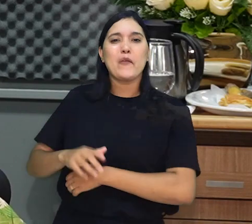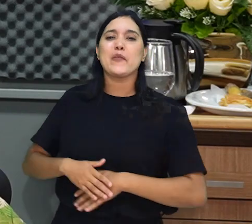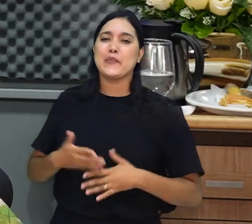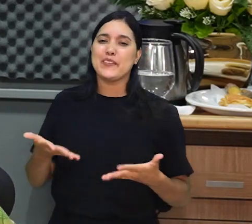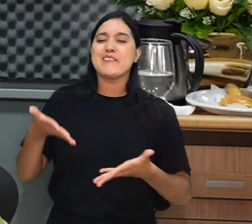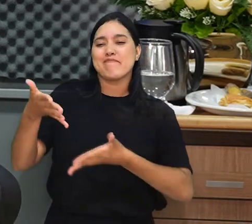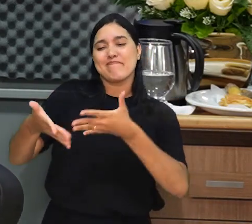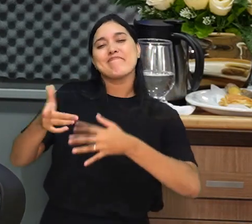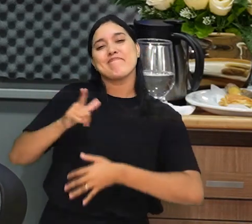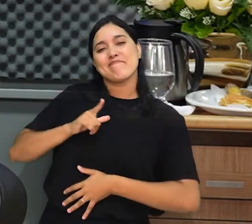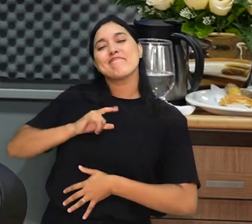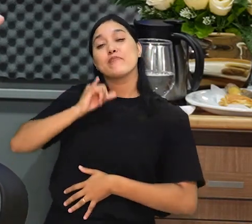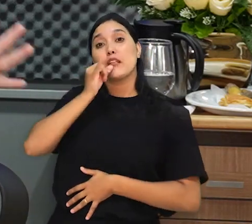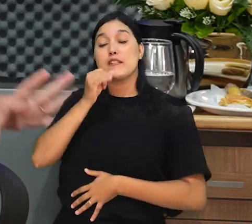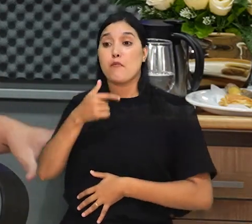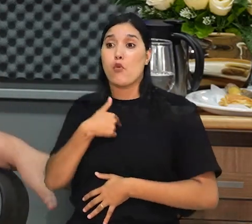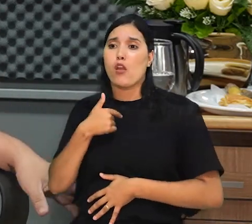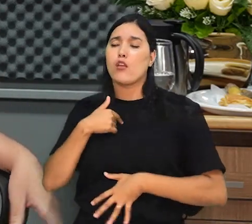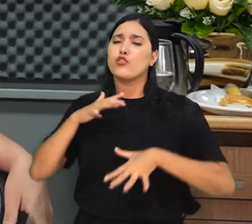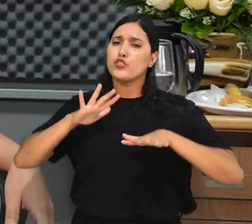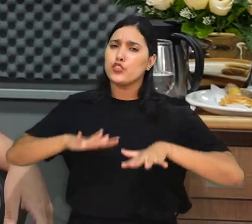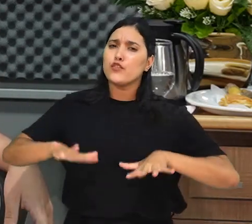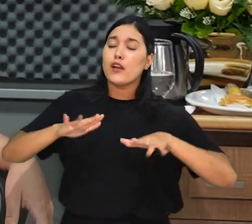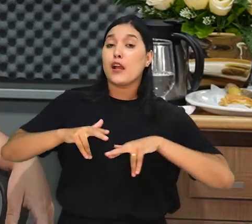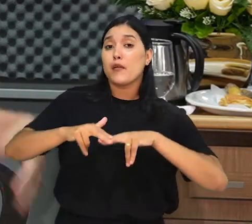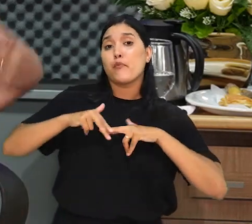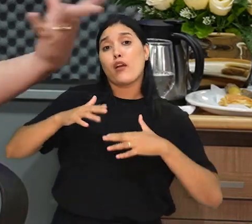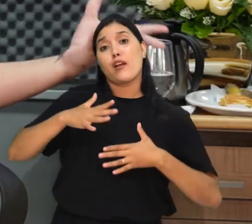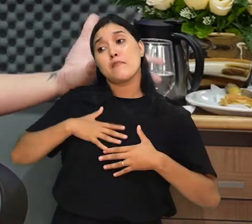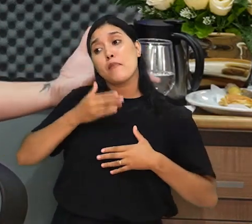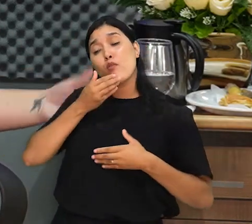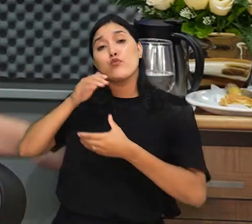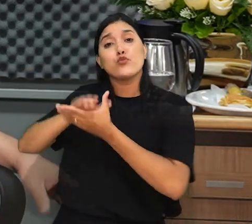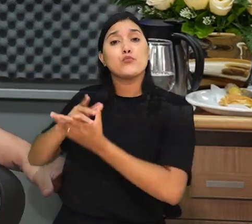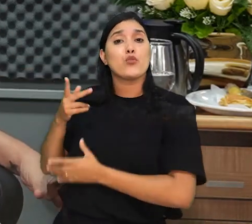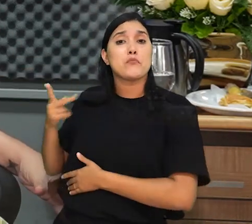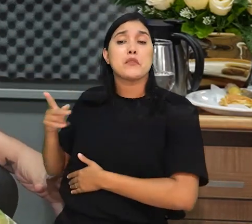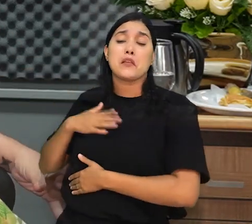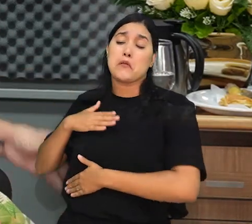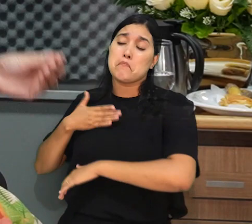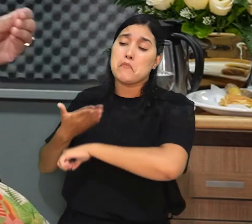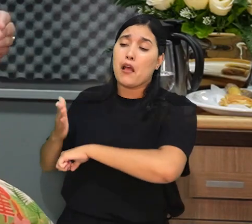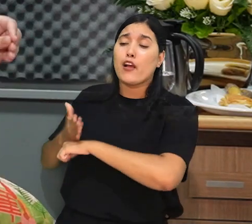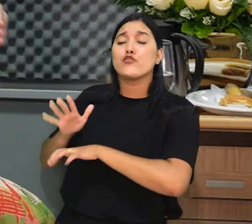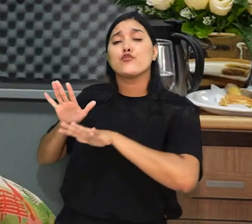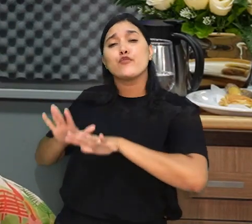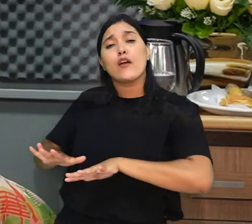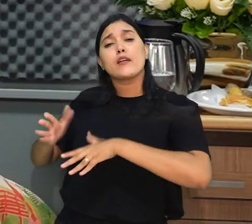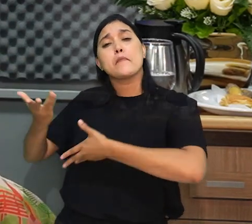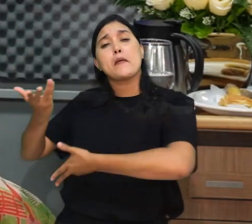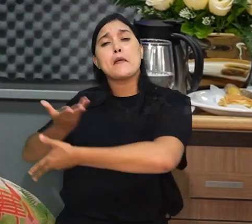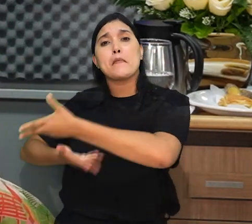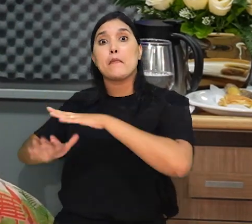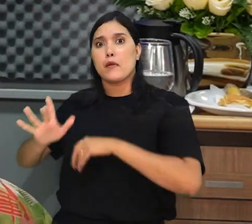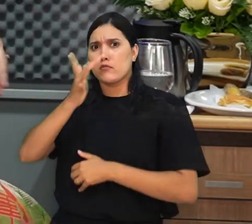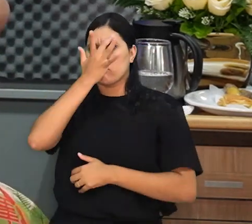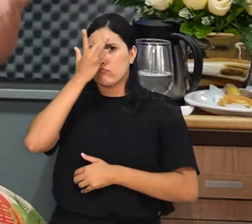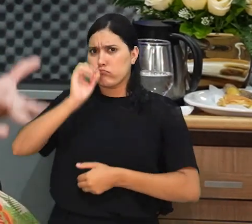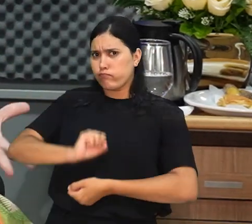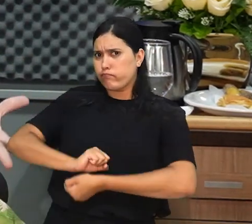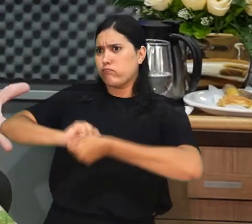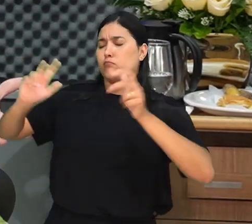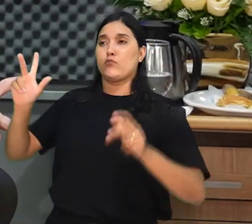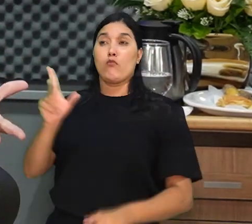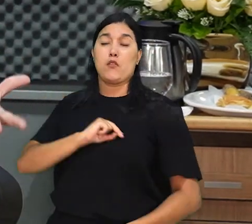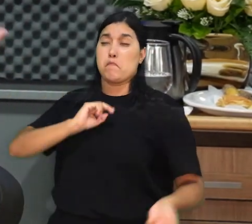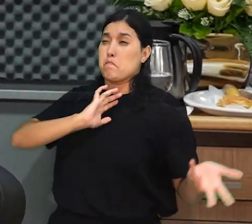uma articulação muito rápida e eu não... Nossa, vai devagar aí, eu sei um pouquinho, mas não é tanto. Então, a Libras também tem isso, né? Tipo, eu falo um pouco devagar por conta